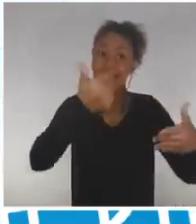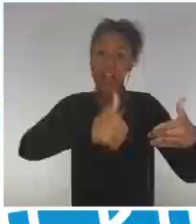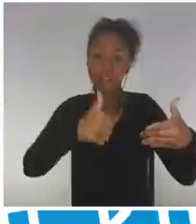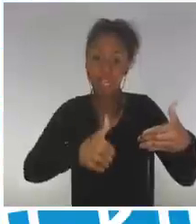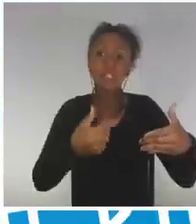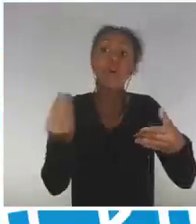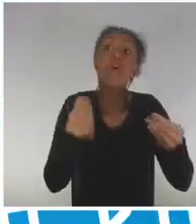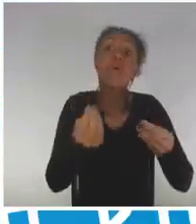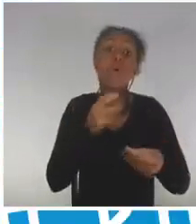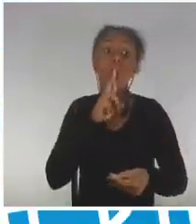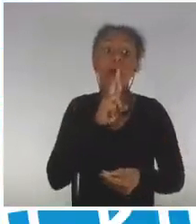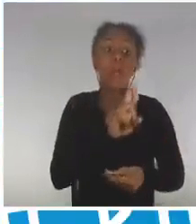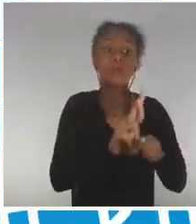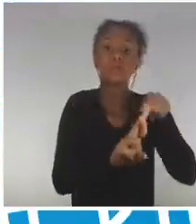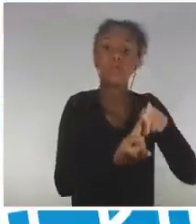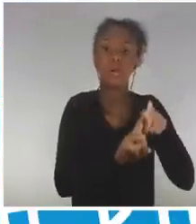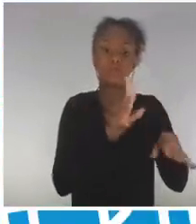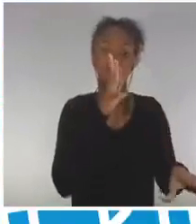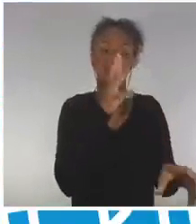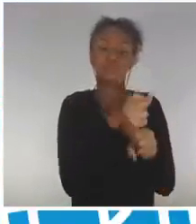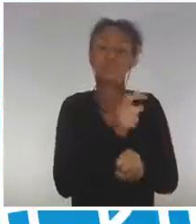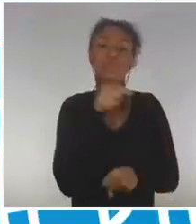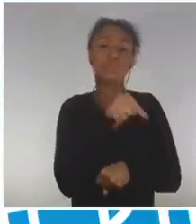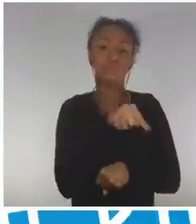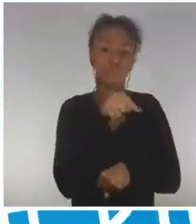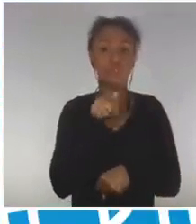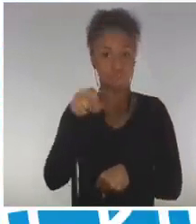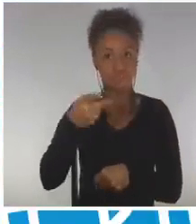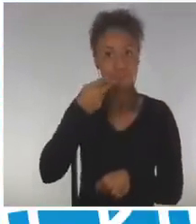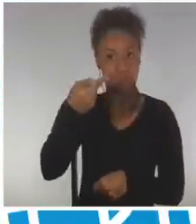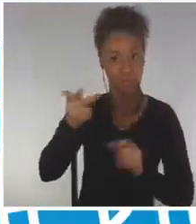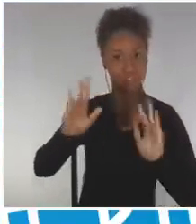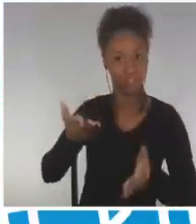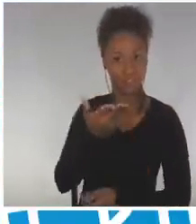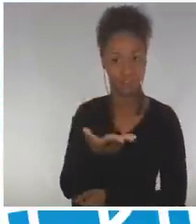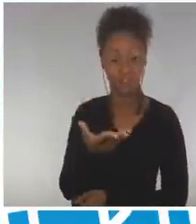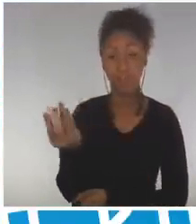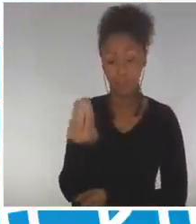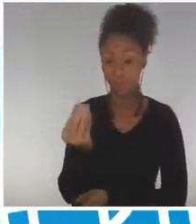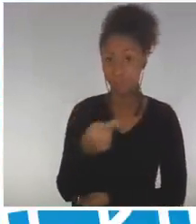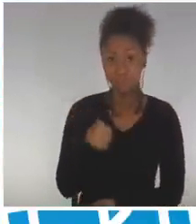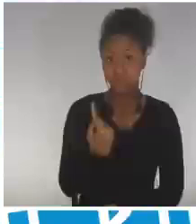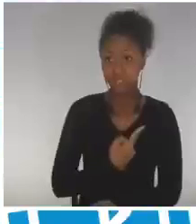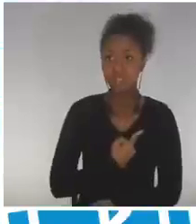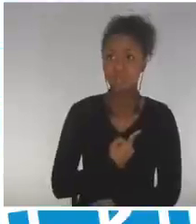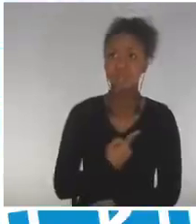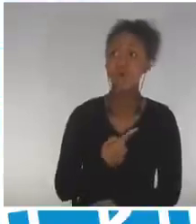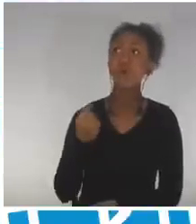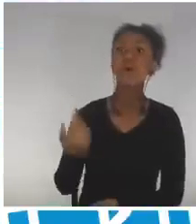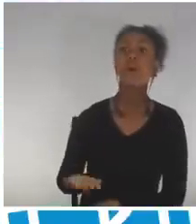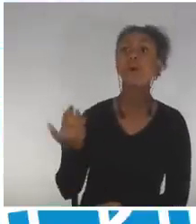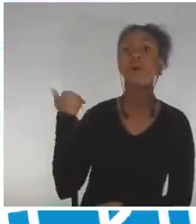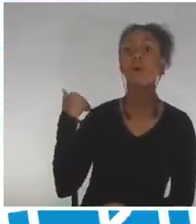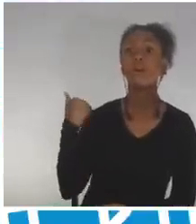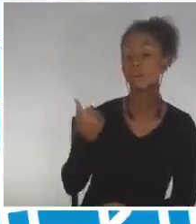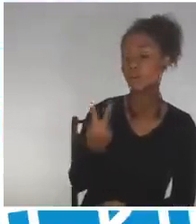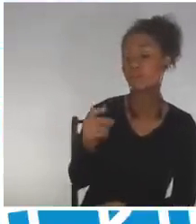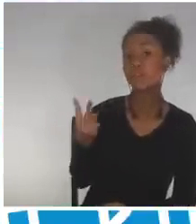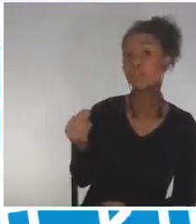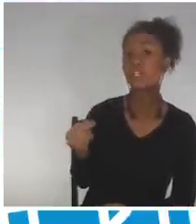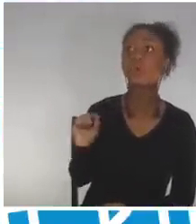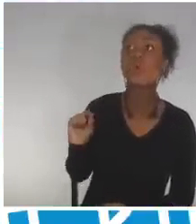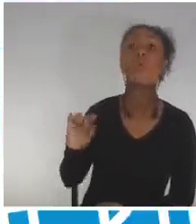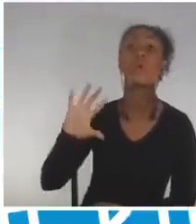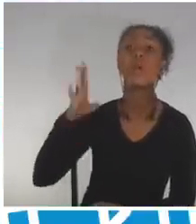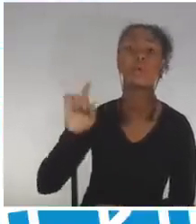Alessio, que foi um ponto que você destacou muito, né? Pelo seguinte, nós não sabemos o que aconteceu em 2020, na maioria